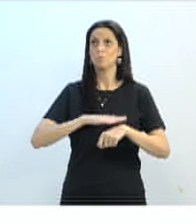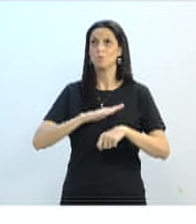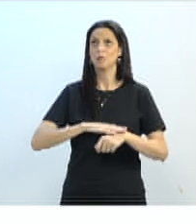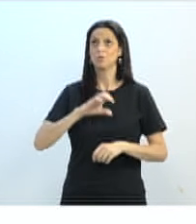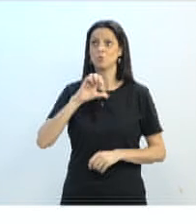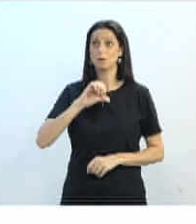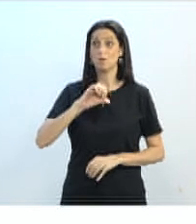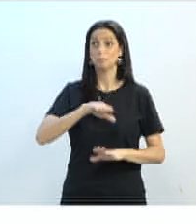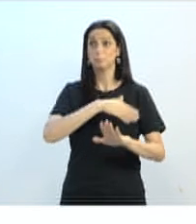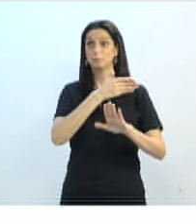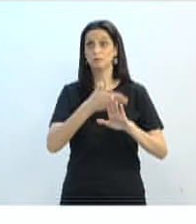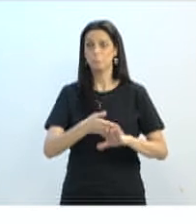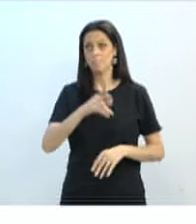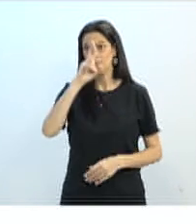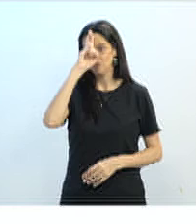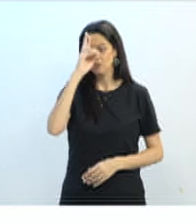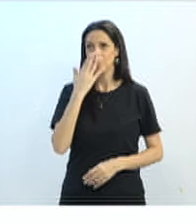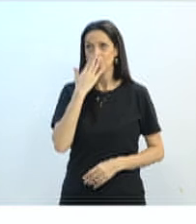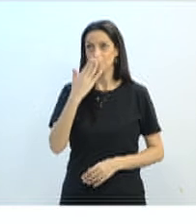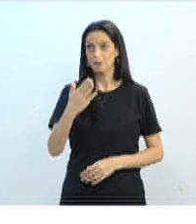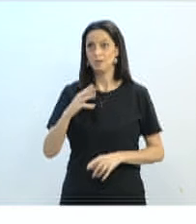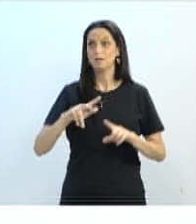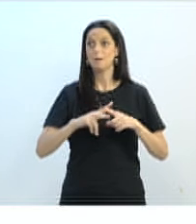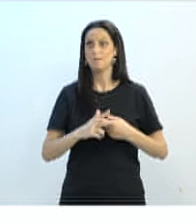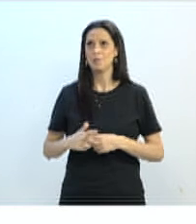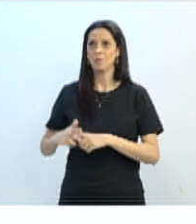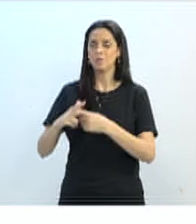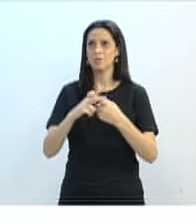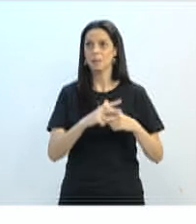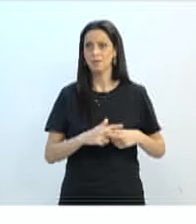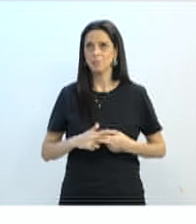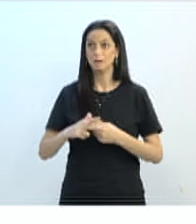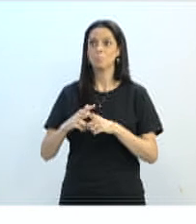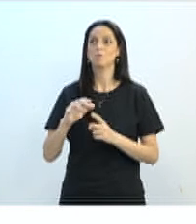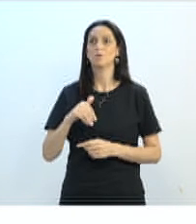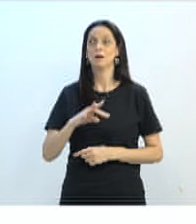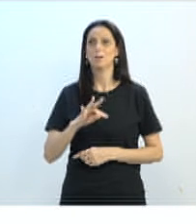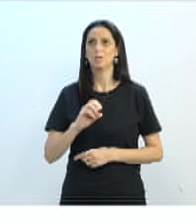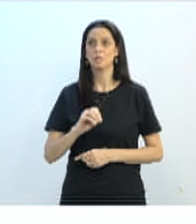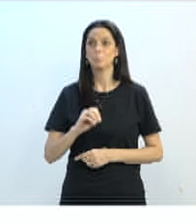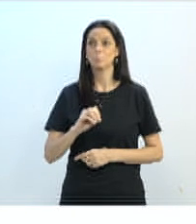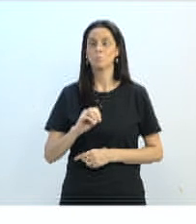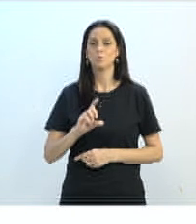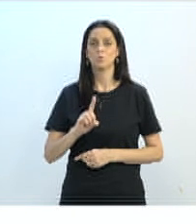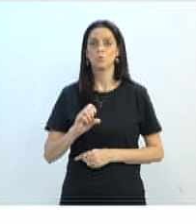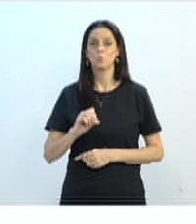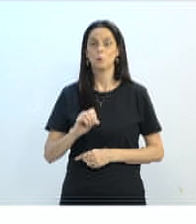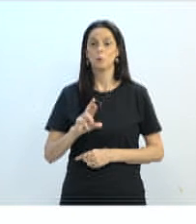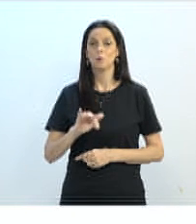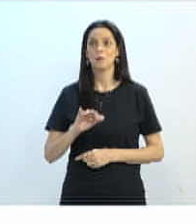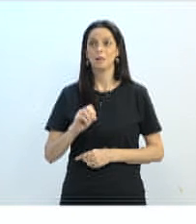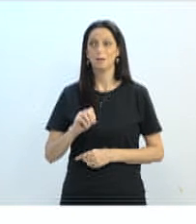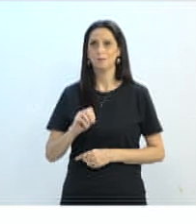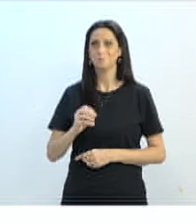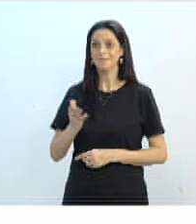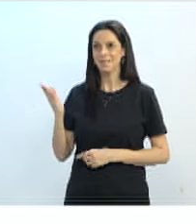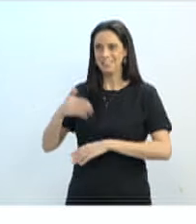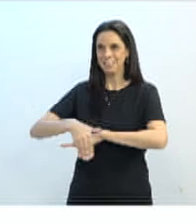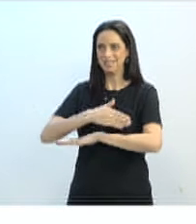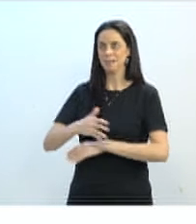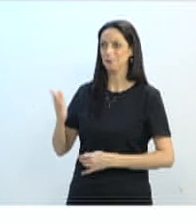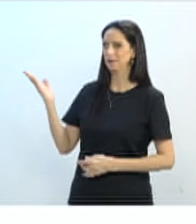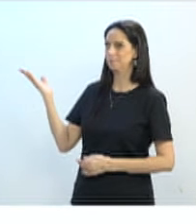meio-dia, em frente à mecânica Canto do Rio, Alto Can, ali na Rua Progresso, ouvindo a comunidade. Então, convido a